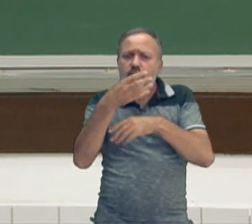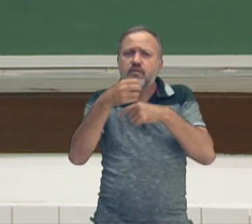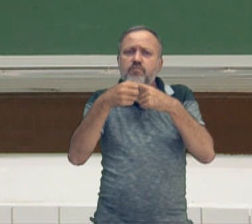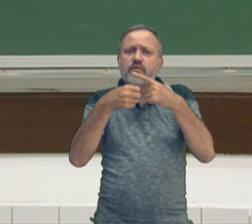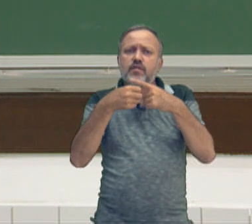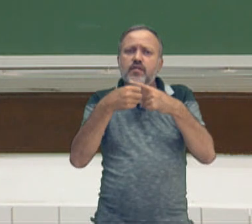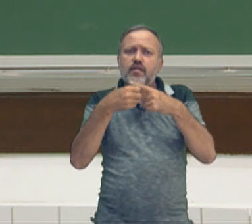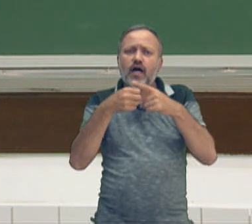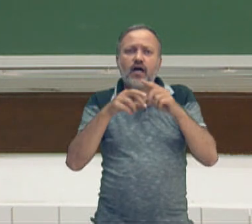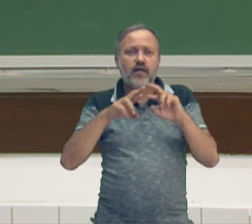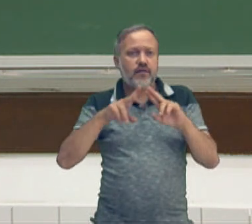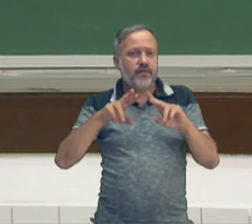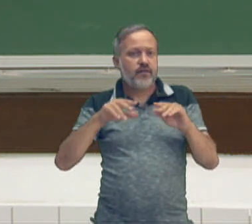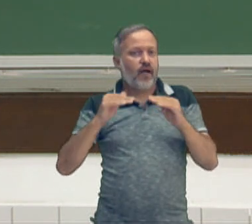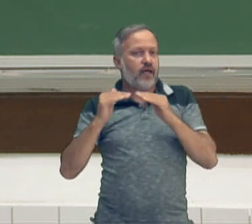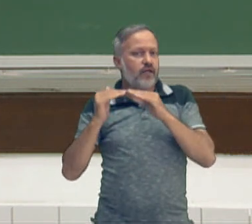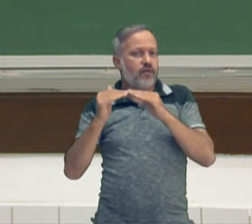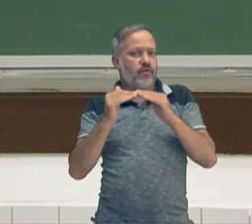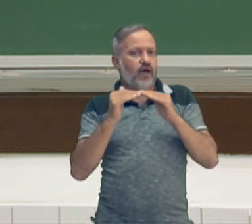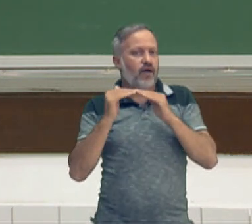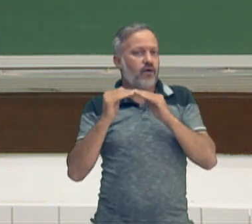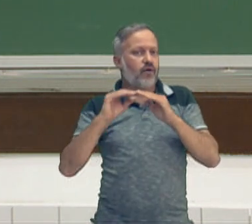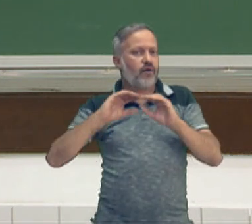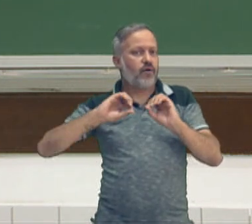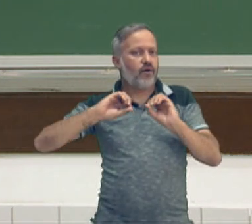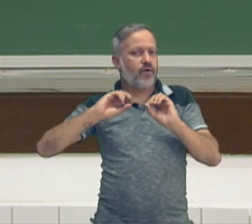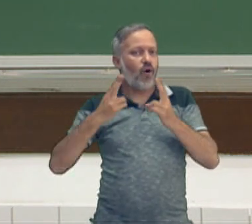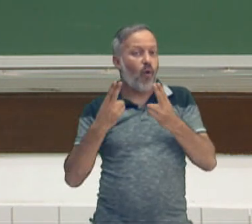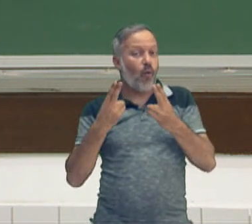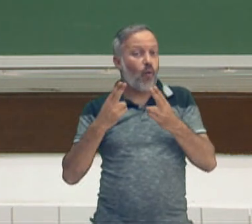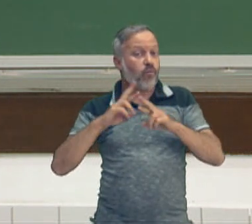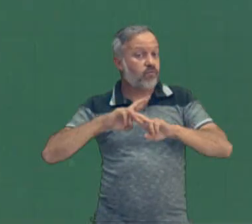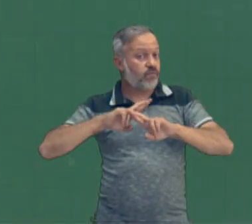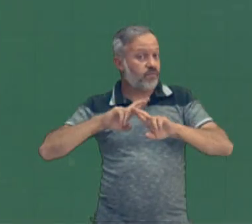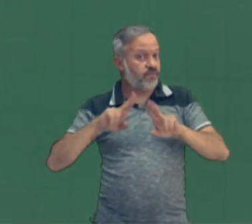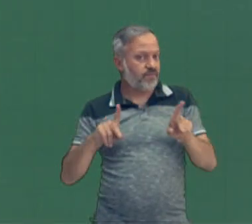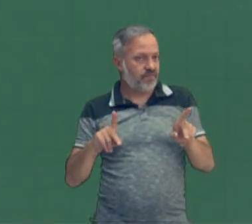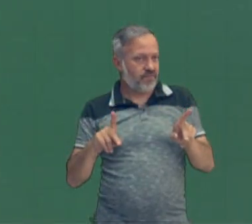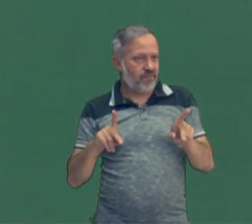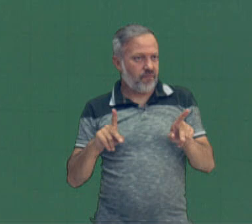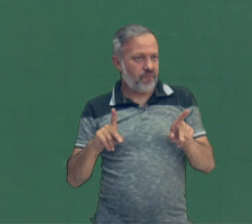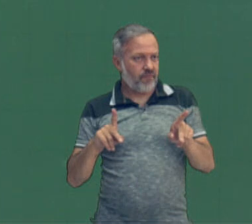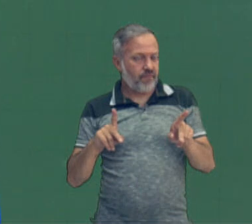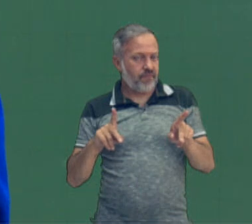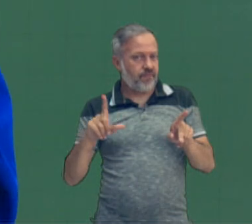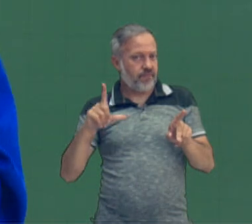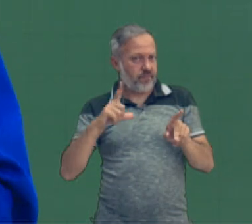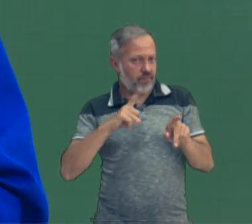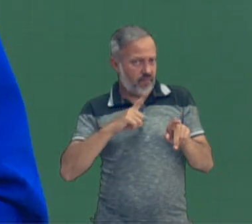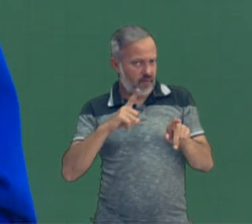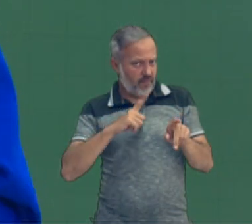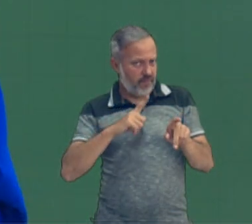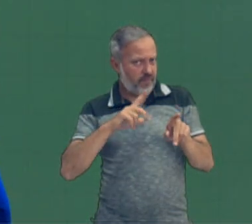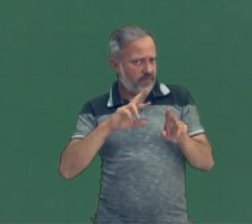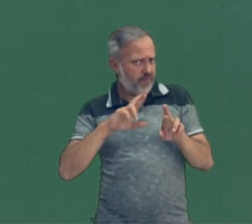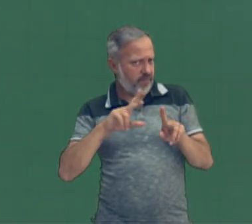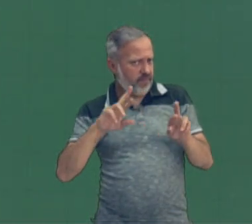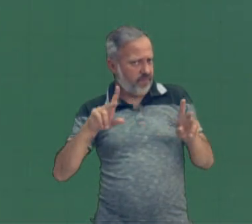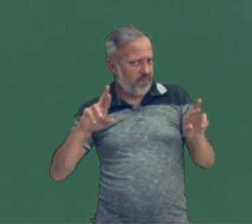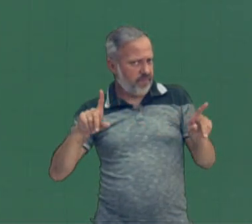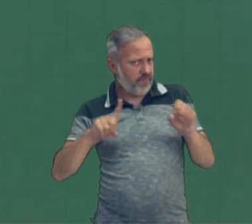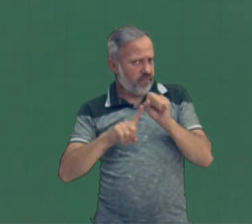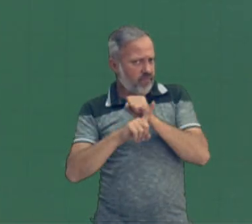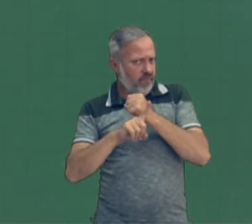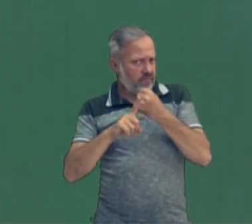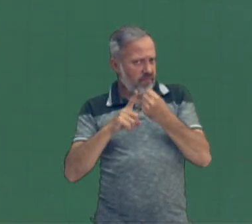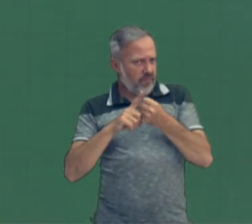Existe uma homogeneidade nas relações aí sociais e econômicas ou existem diferenças sociais e econômicas entre